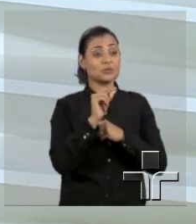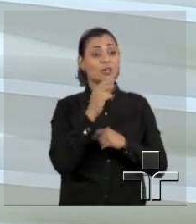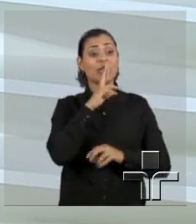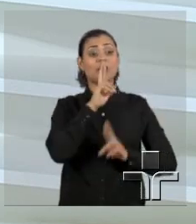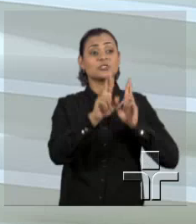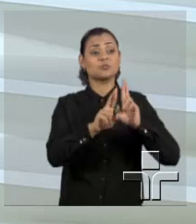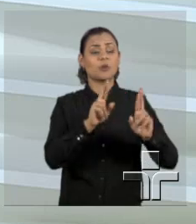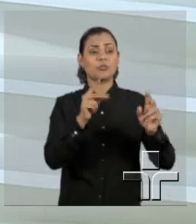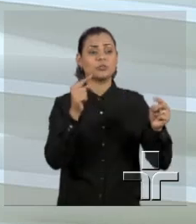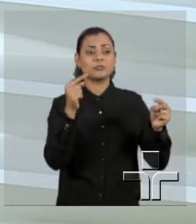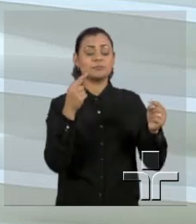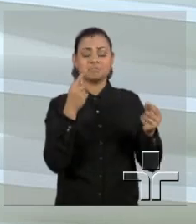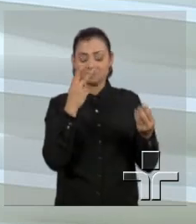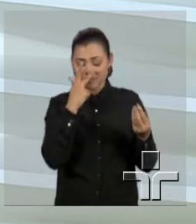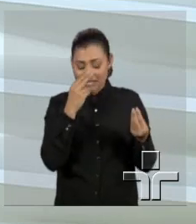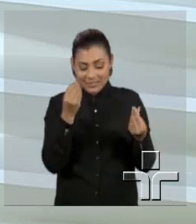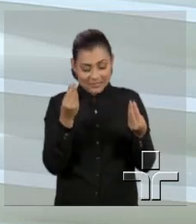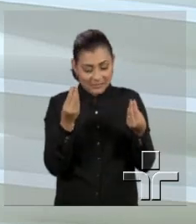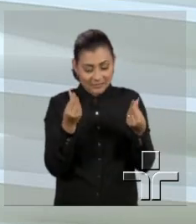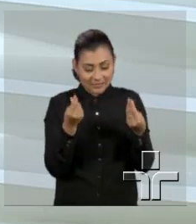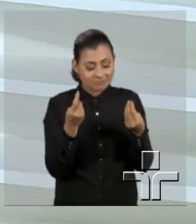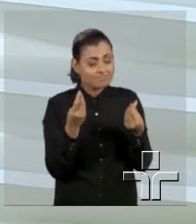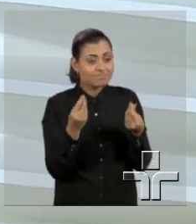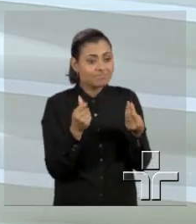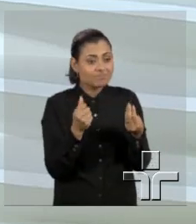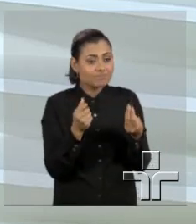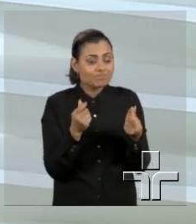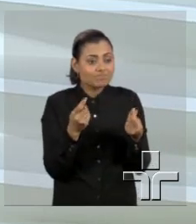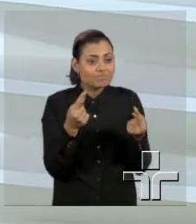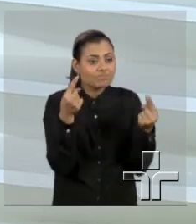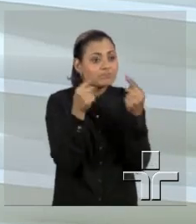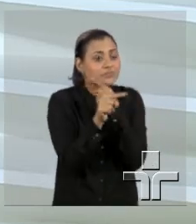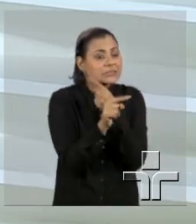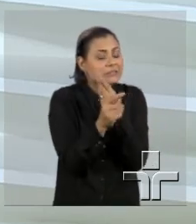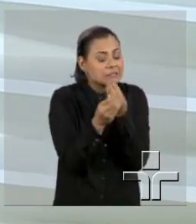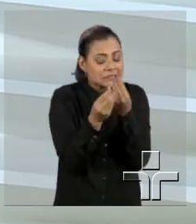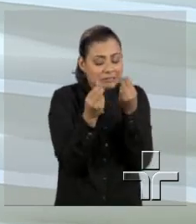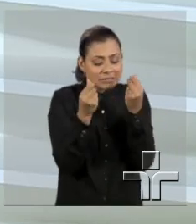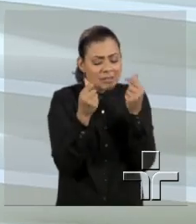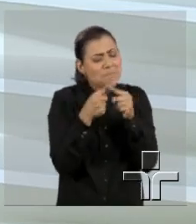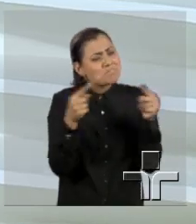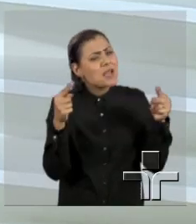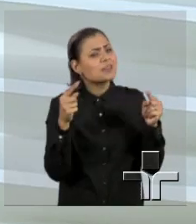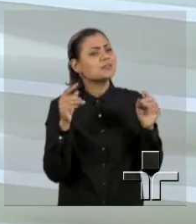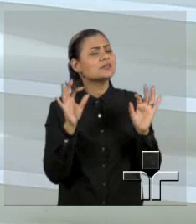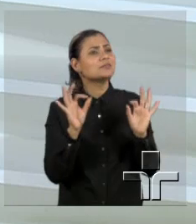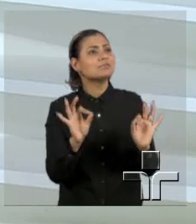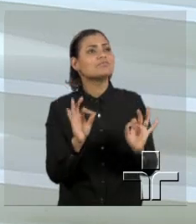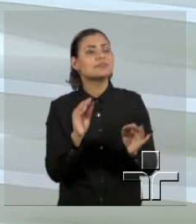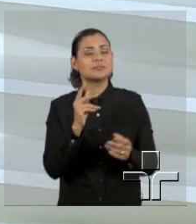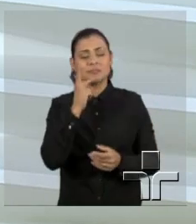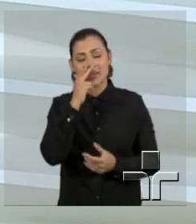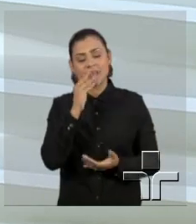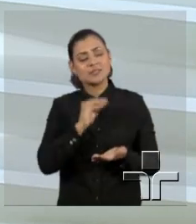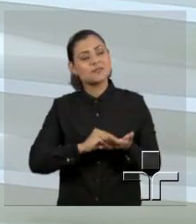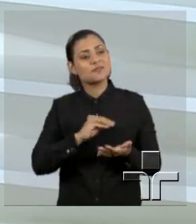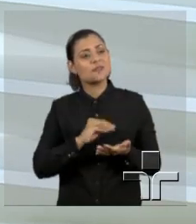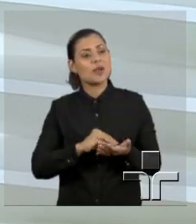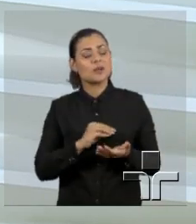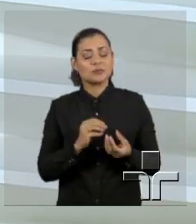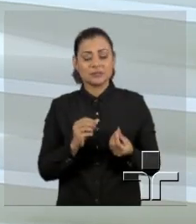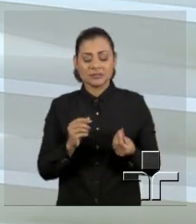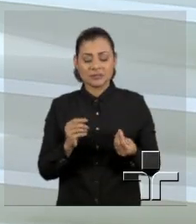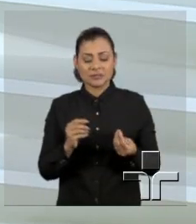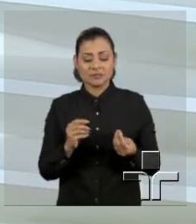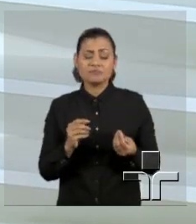Isso é uma resposta subjetiva. Mas entendo que se prestigia, não é, a corporação